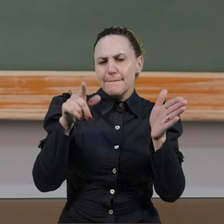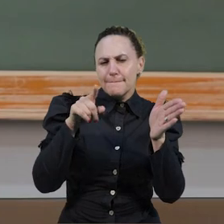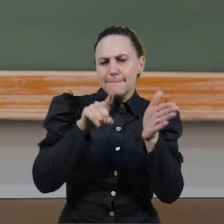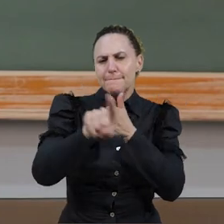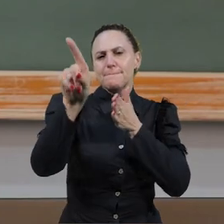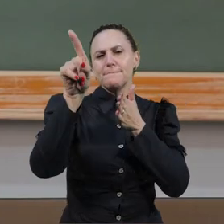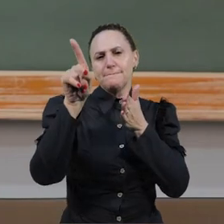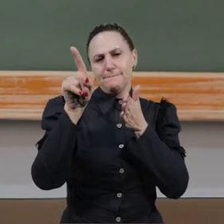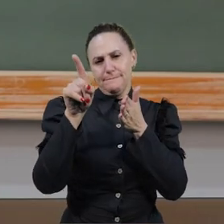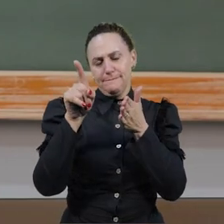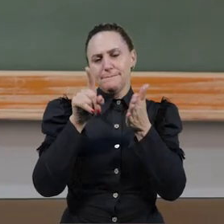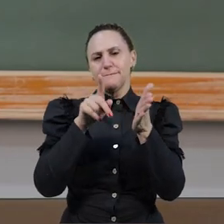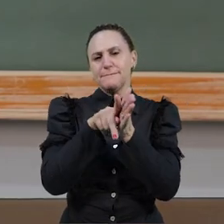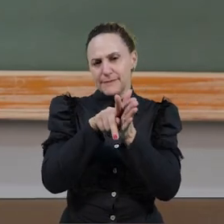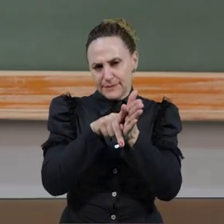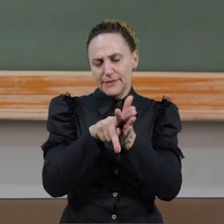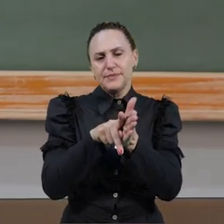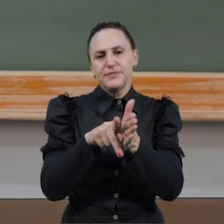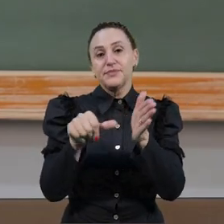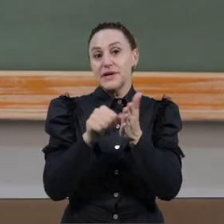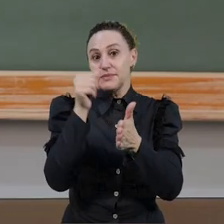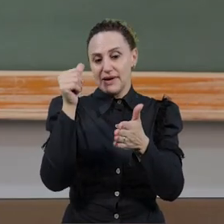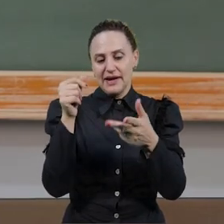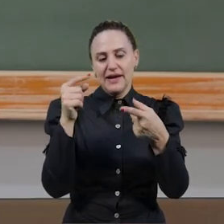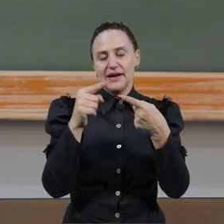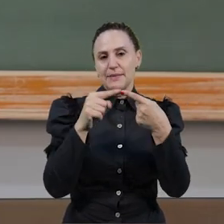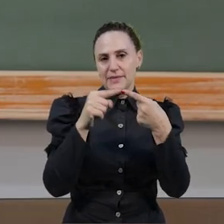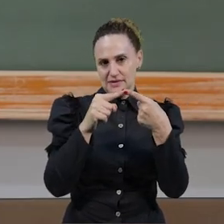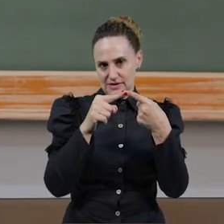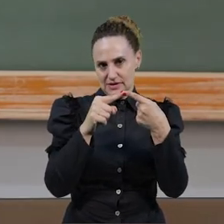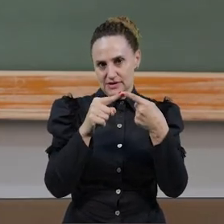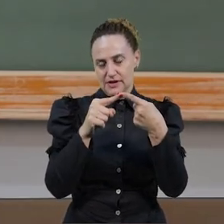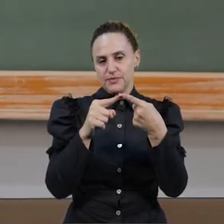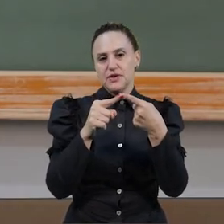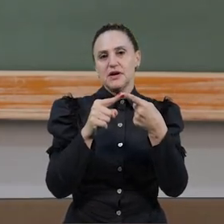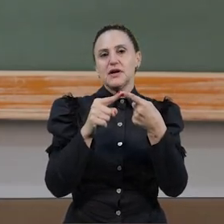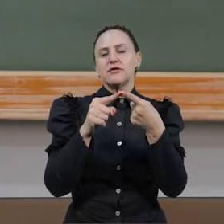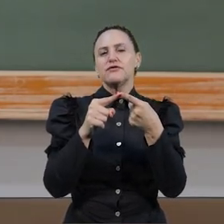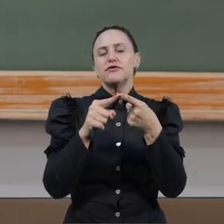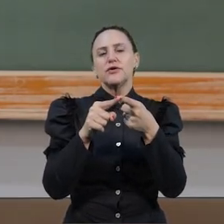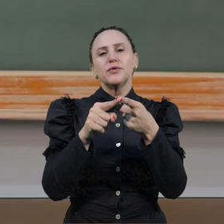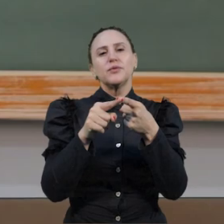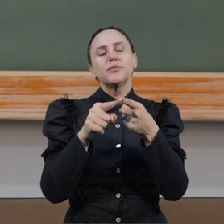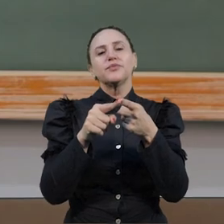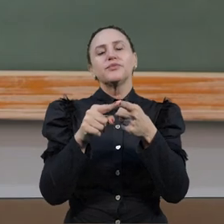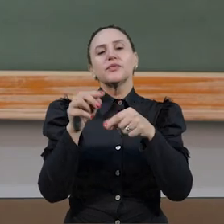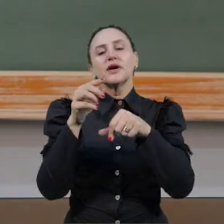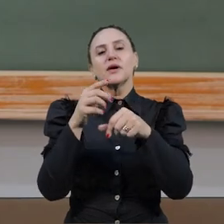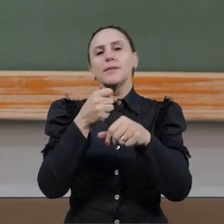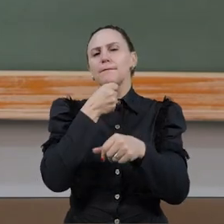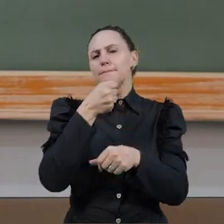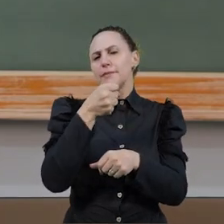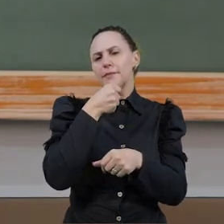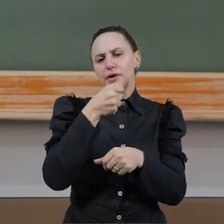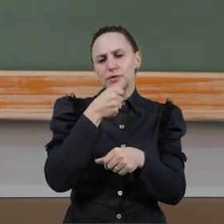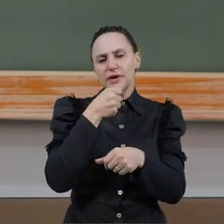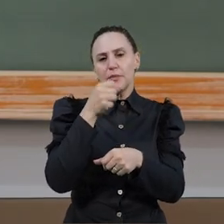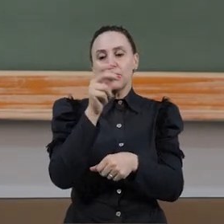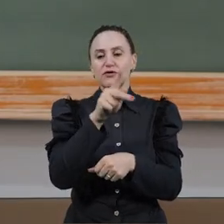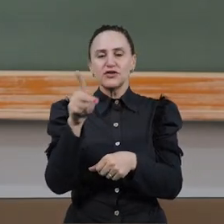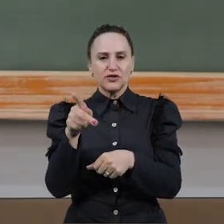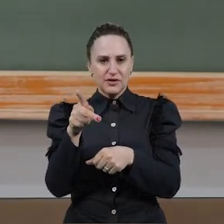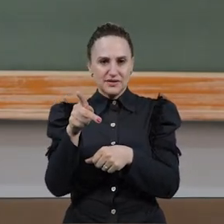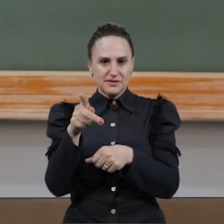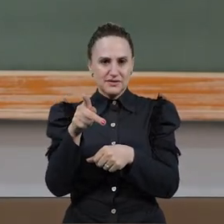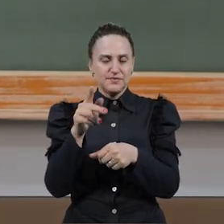realizar uma entrevista com dois professores dos anos iniciais do ensino fundamental sobre as disciplinas de história